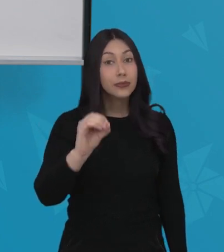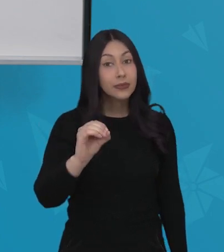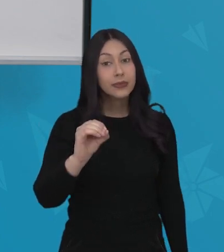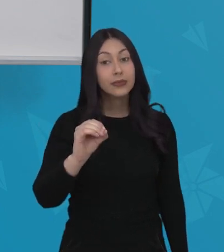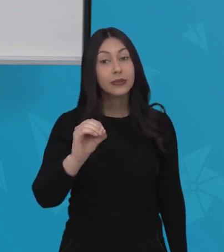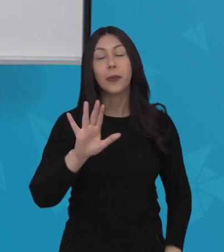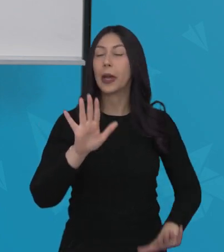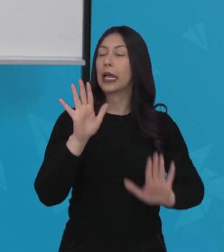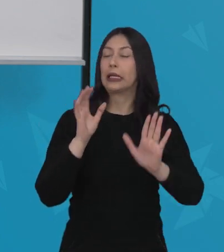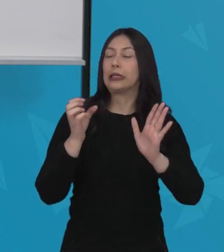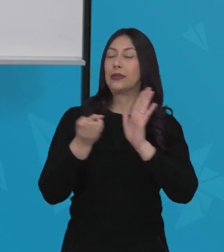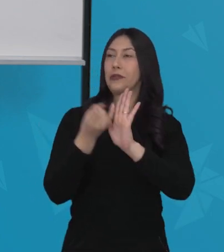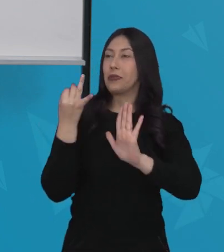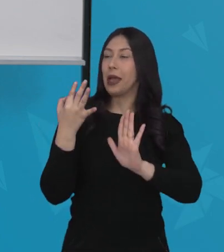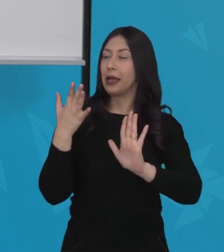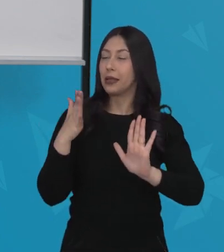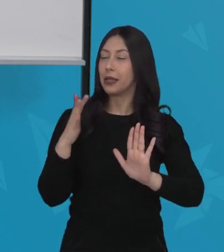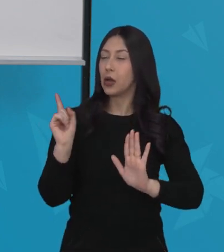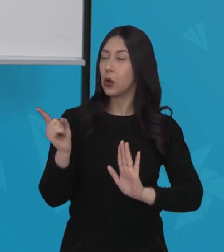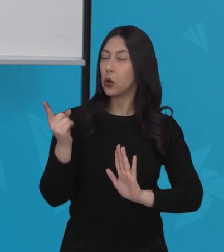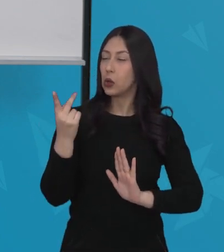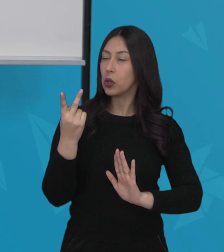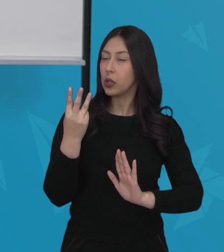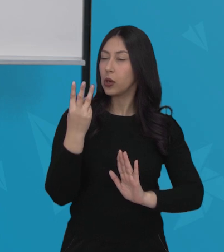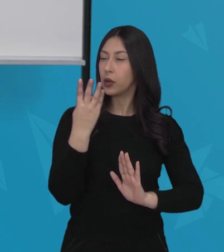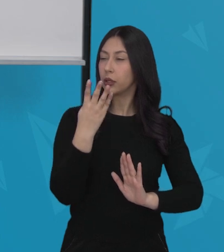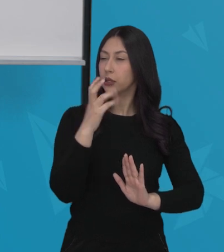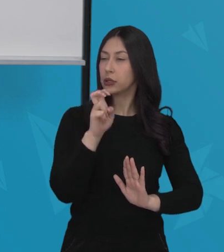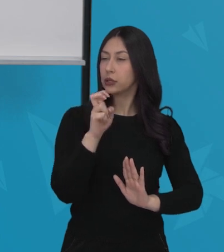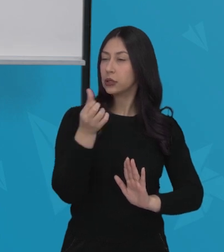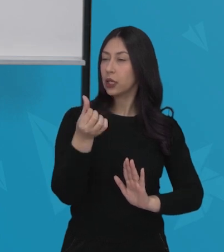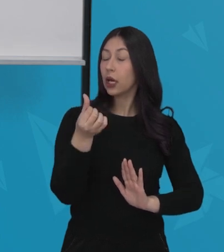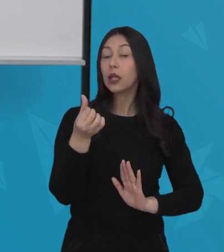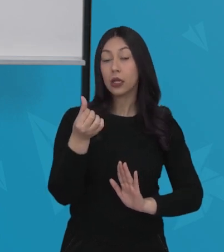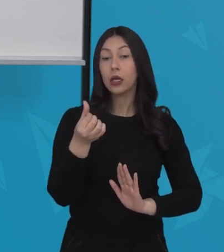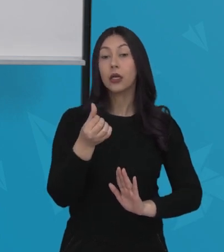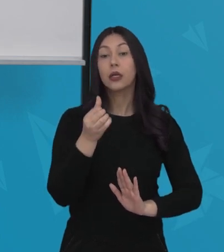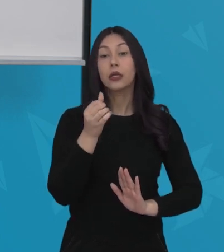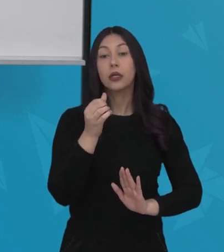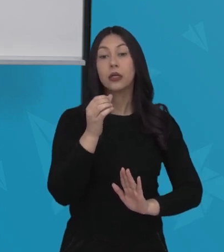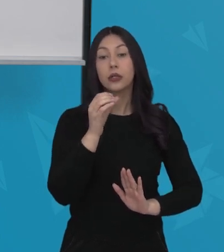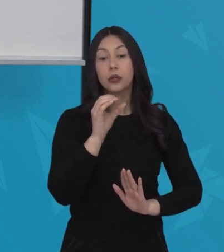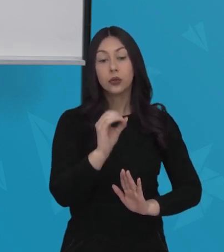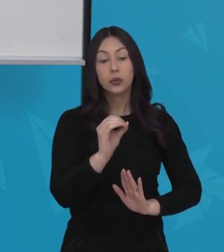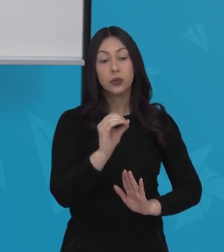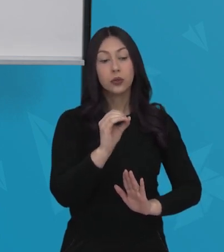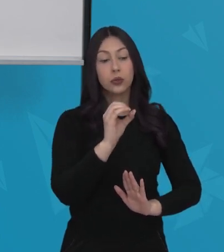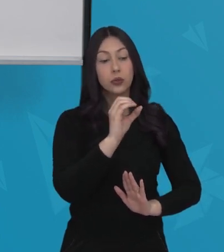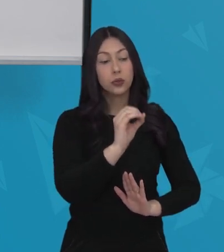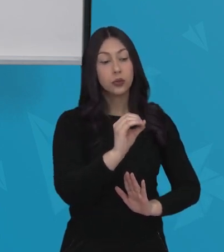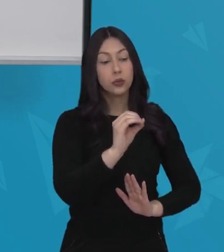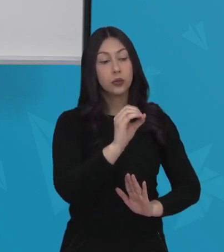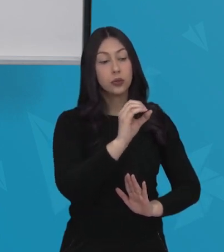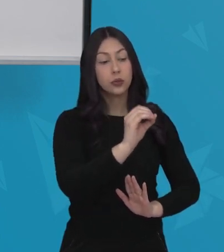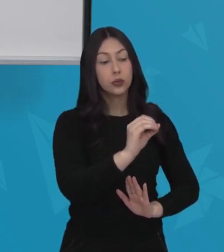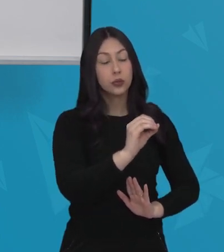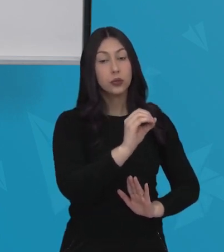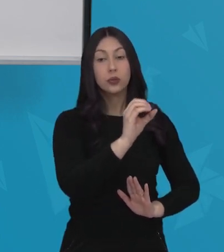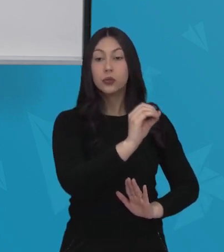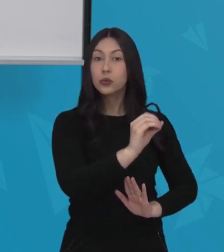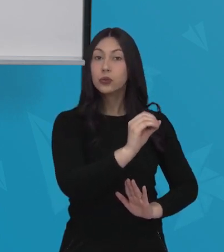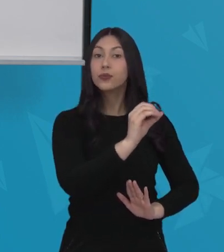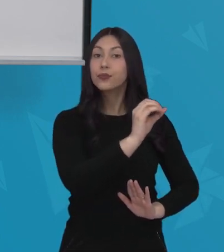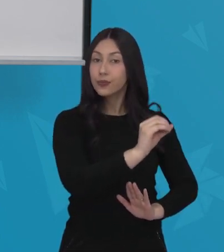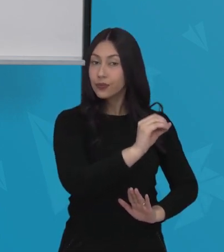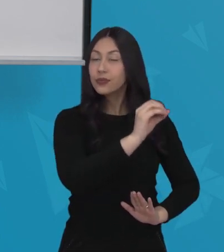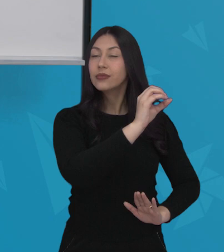0,00000. Calma aí, deixa eu contar aqui para não me perder. 1, 2, 3, 4, 5, 6, 7, 8, 9, 10,